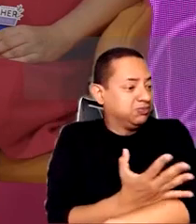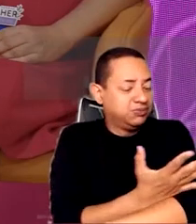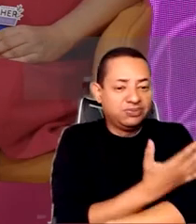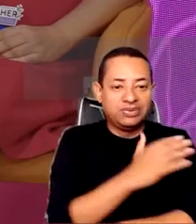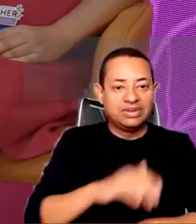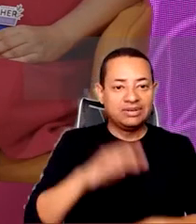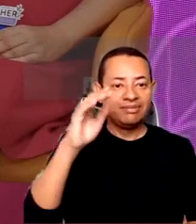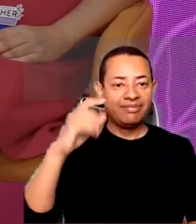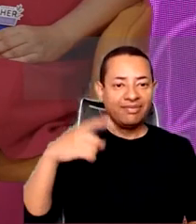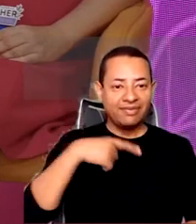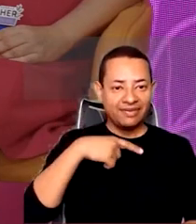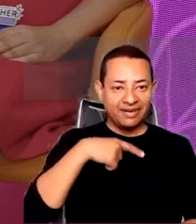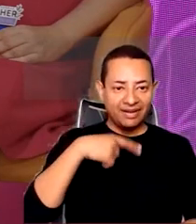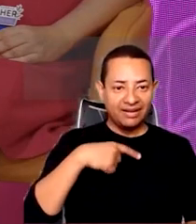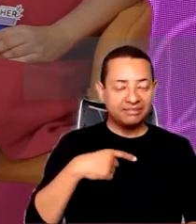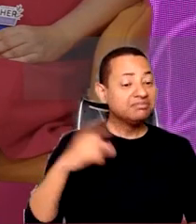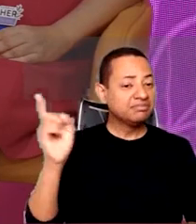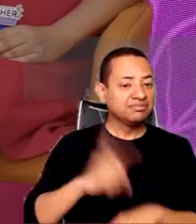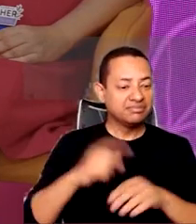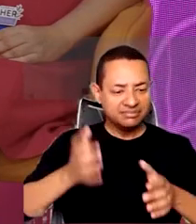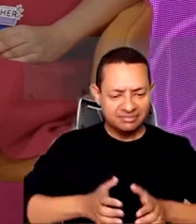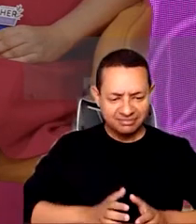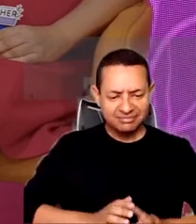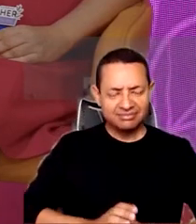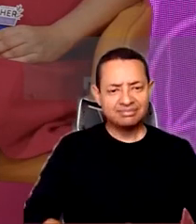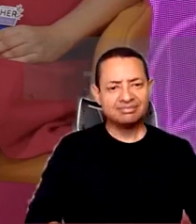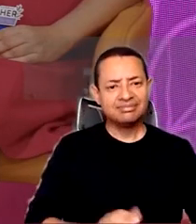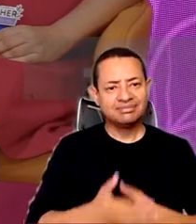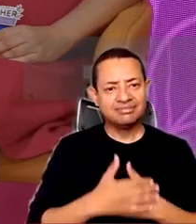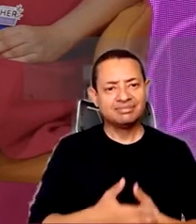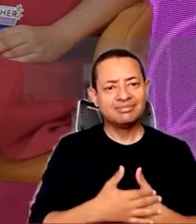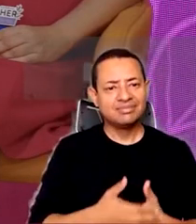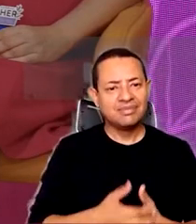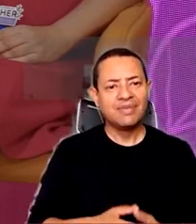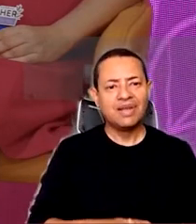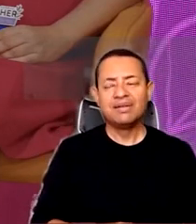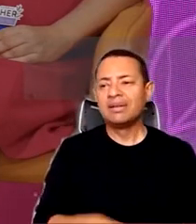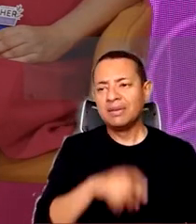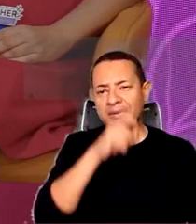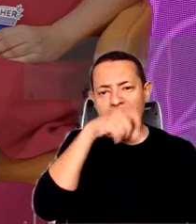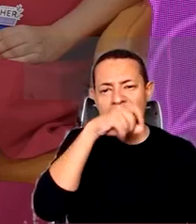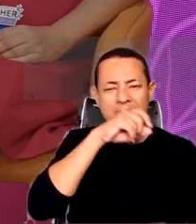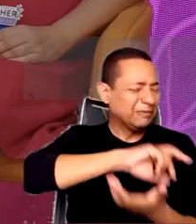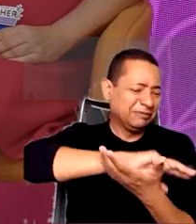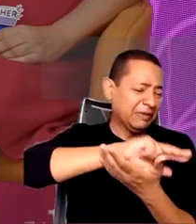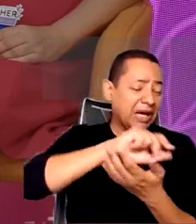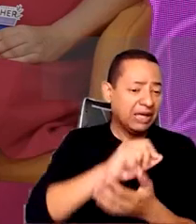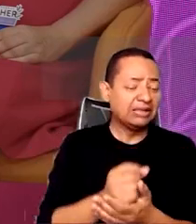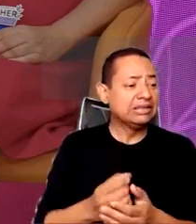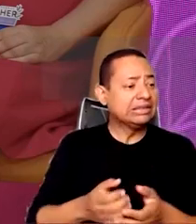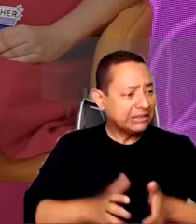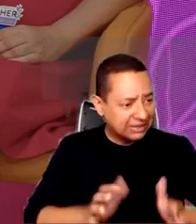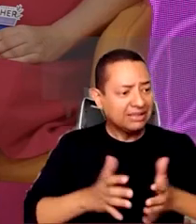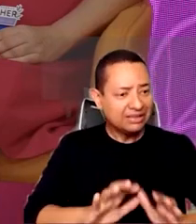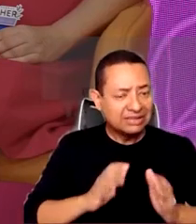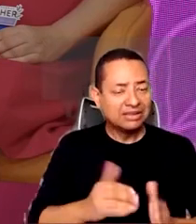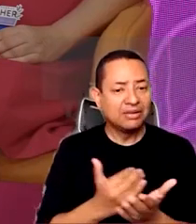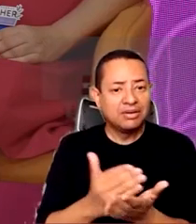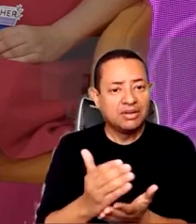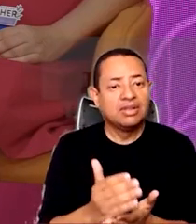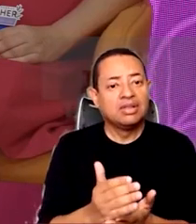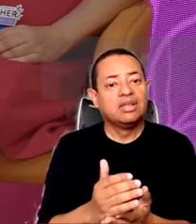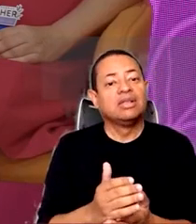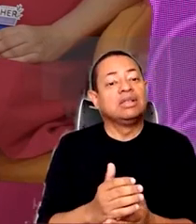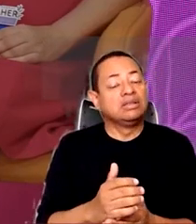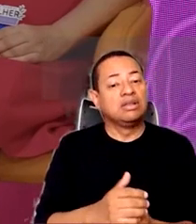emocionada a gente teve Nascimento assim momento de nascimento absurdo Nasceu tamandar Nasceu nasceu arara começou a nascer bicho a gente fez um projeto